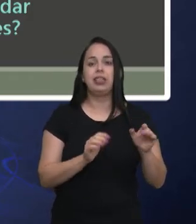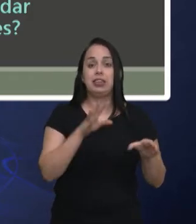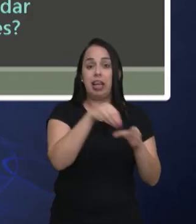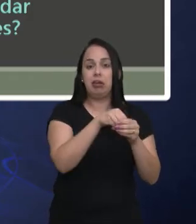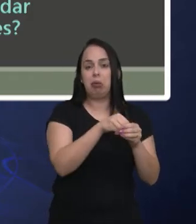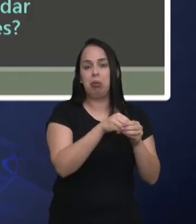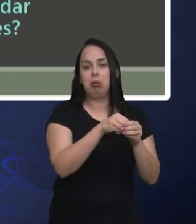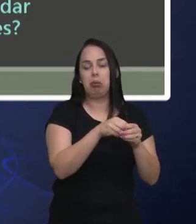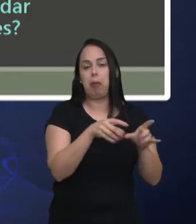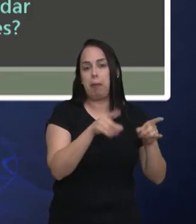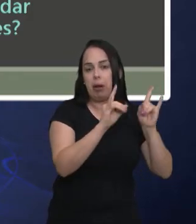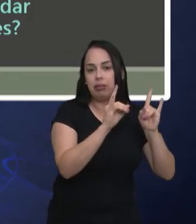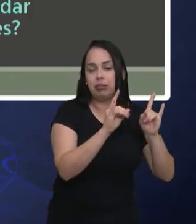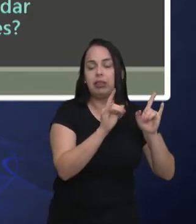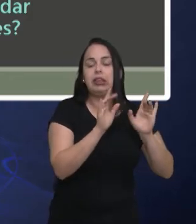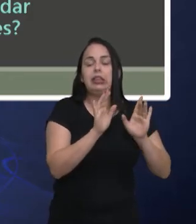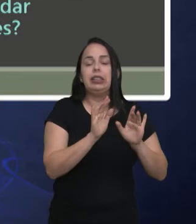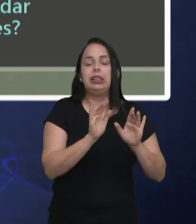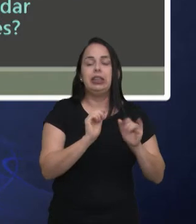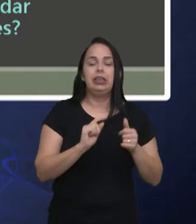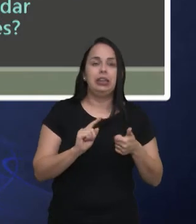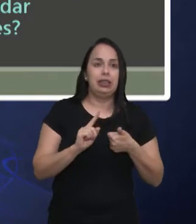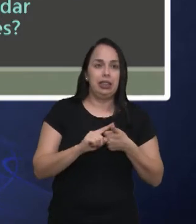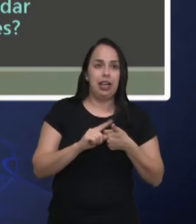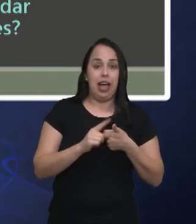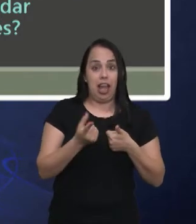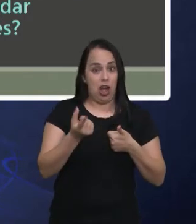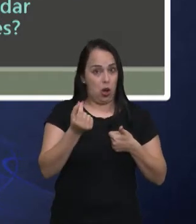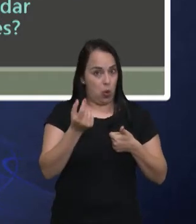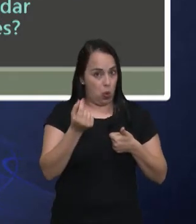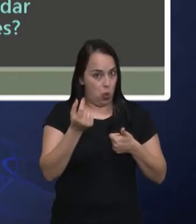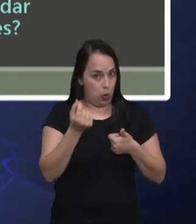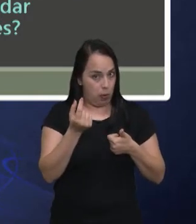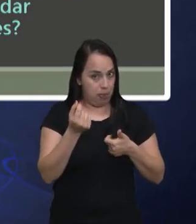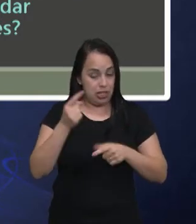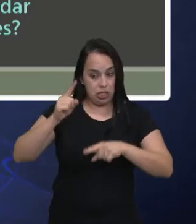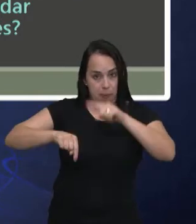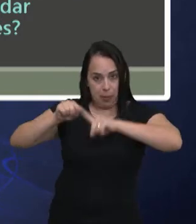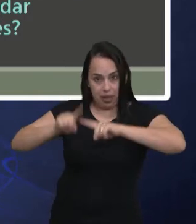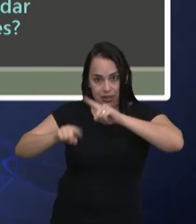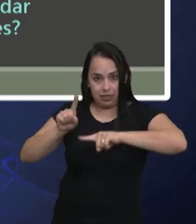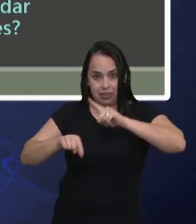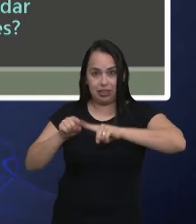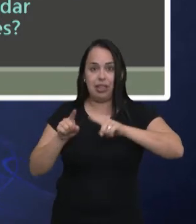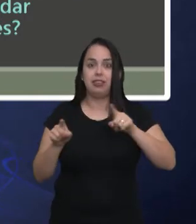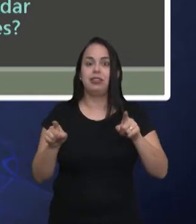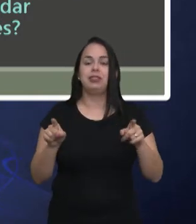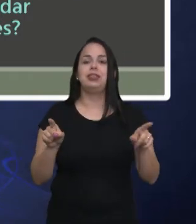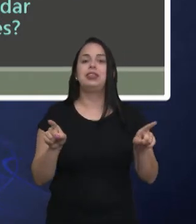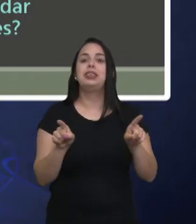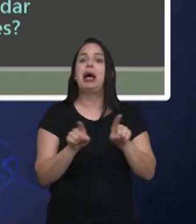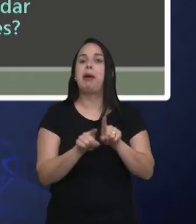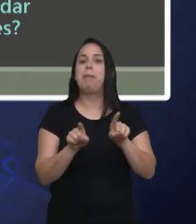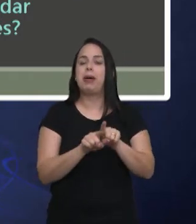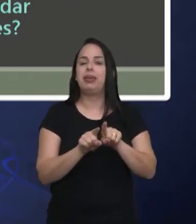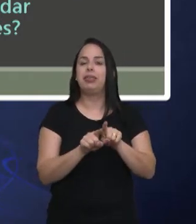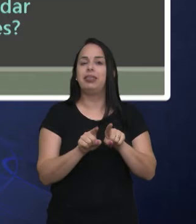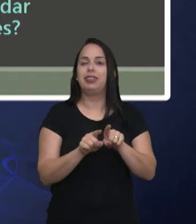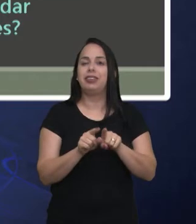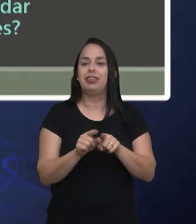apartamentos vai trazer economia de material, assim, vai aumentar os lucros